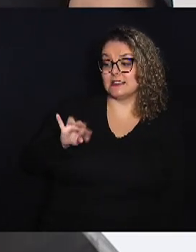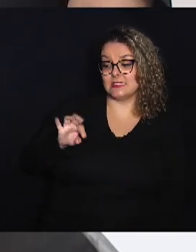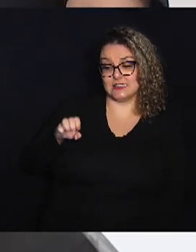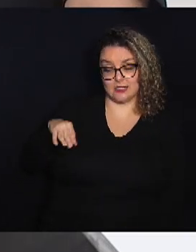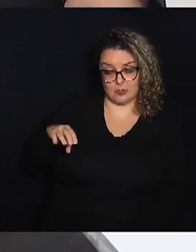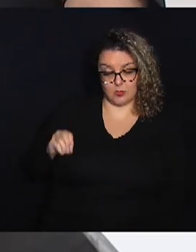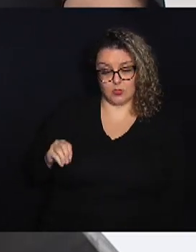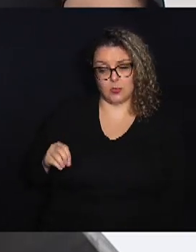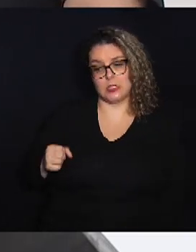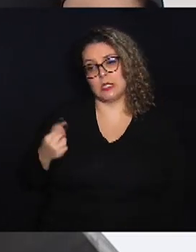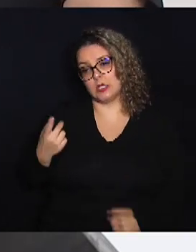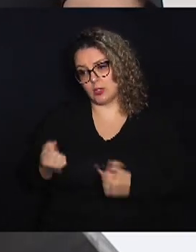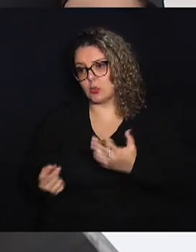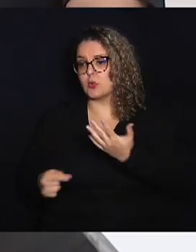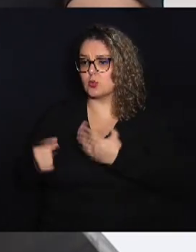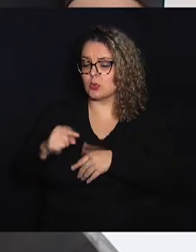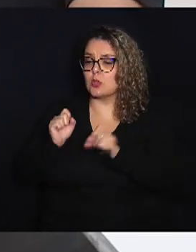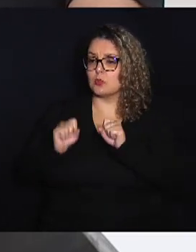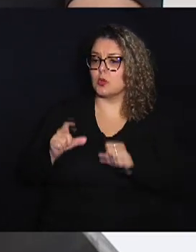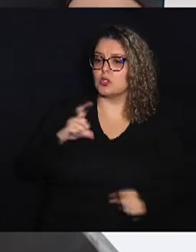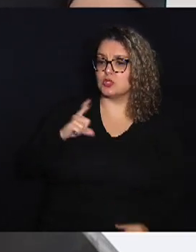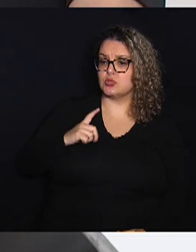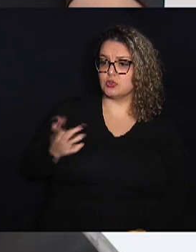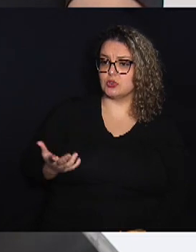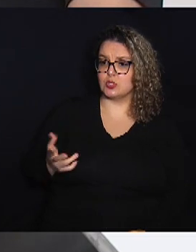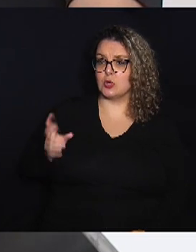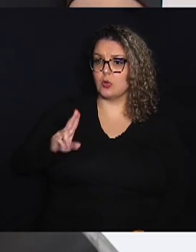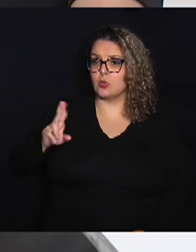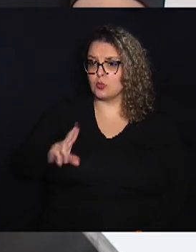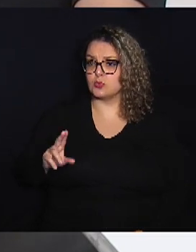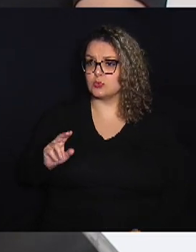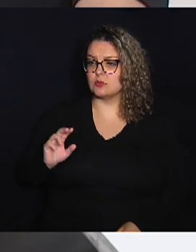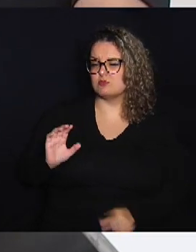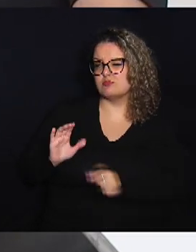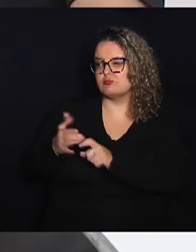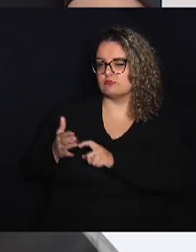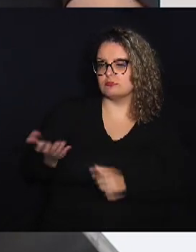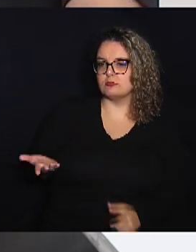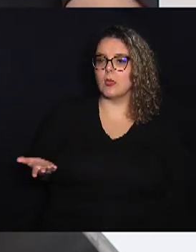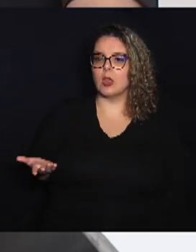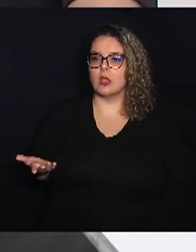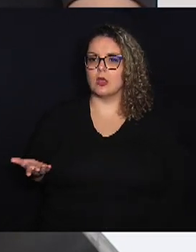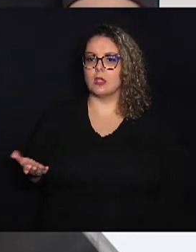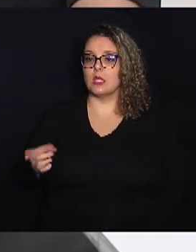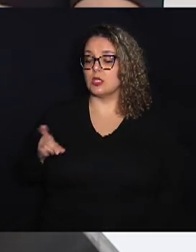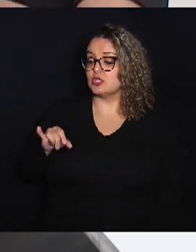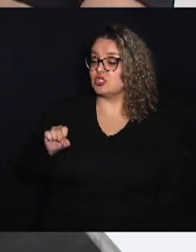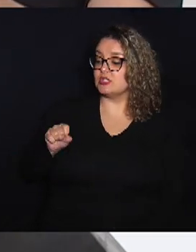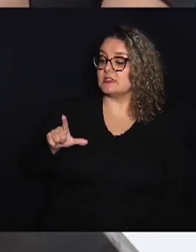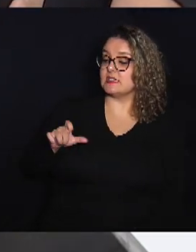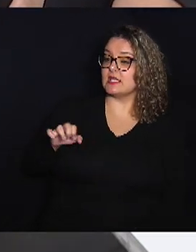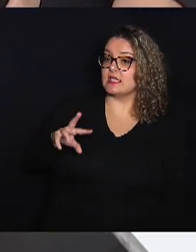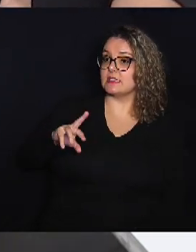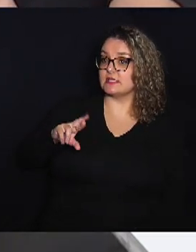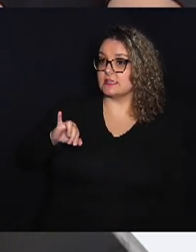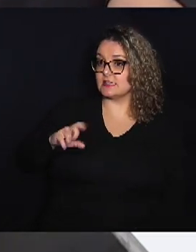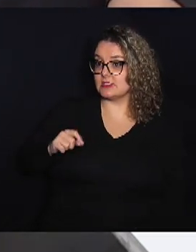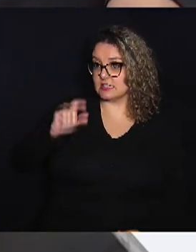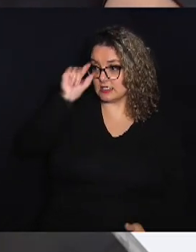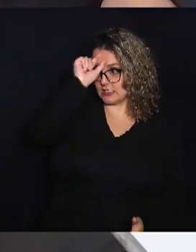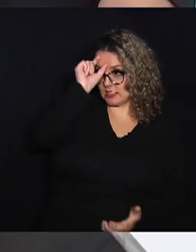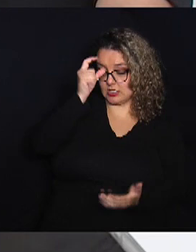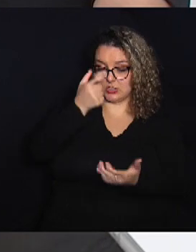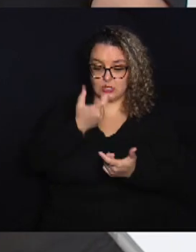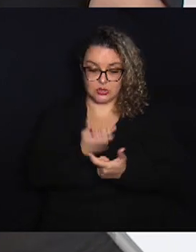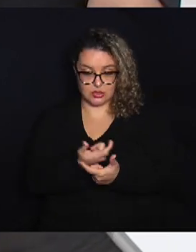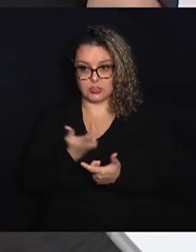alguns indicadores que a gente pode ter. A gente usa algumas nomenclaturas, como por exemplo a dislexia, a descalculia.